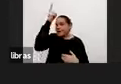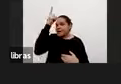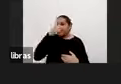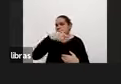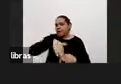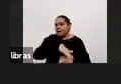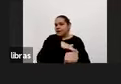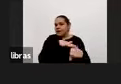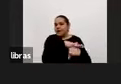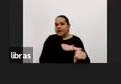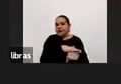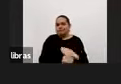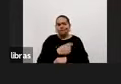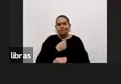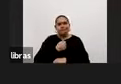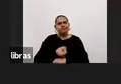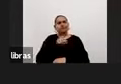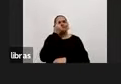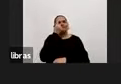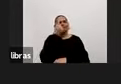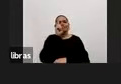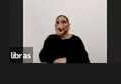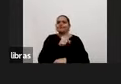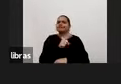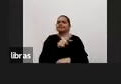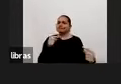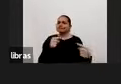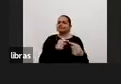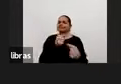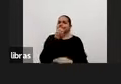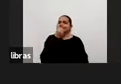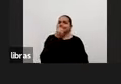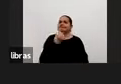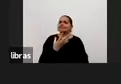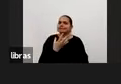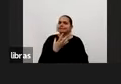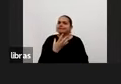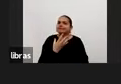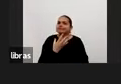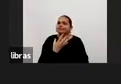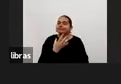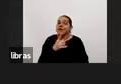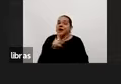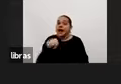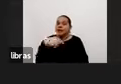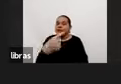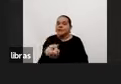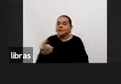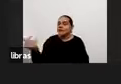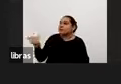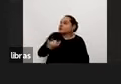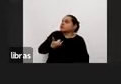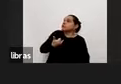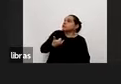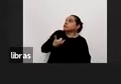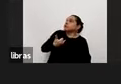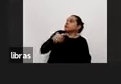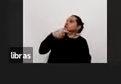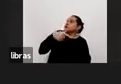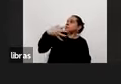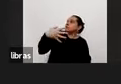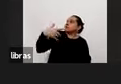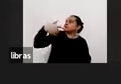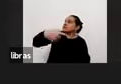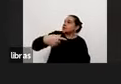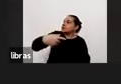e a partir do momento que nós tivemos a notícia que nós já todos foram reintegrados, a primeira coisa que foi